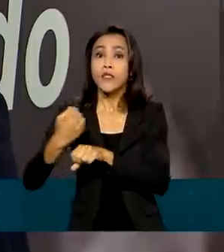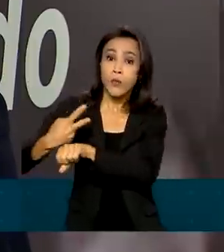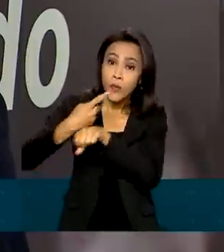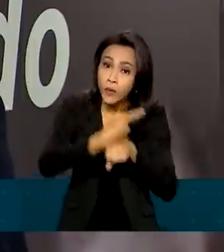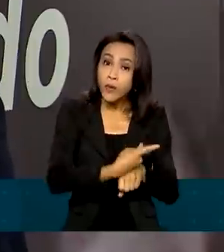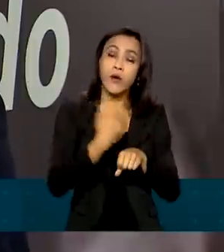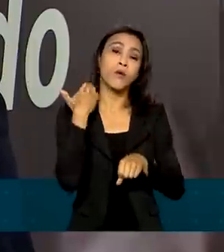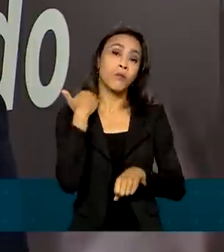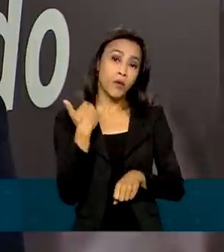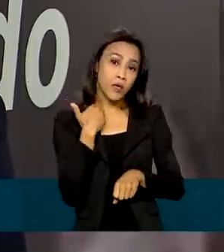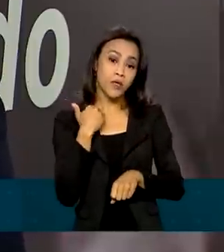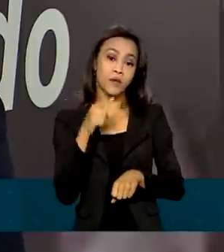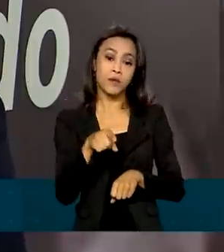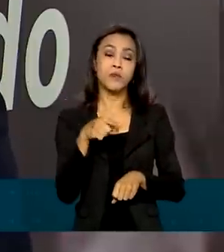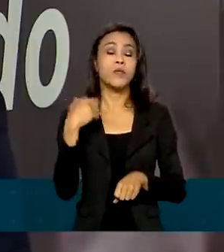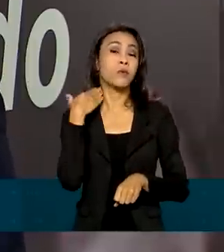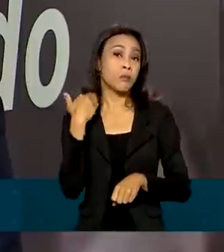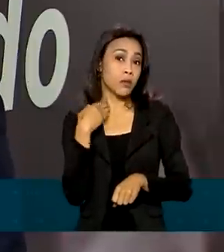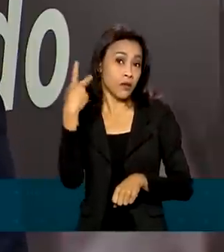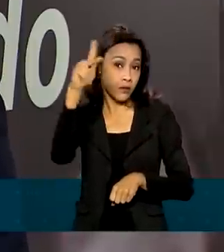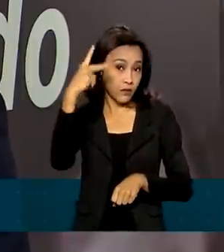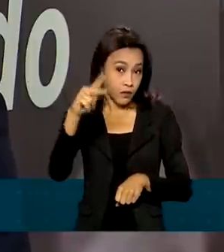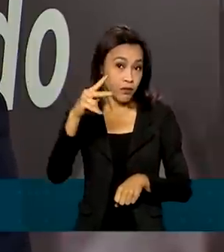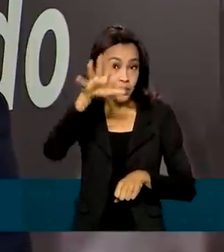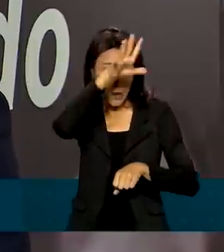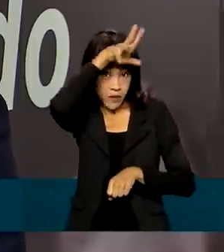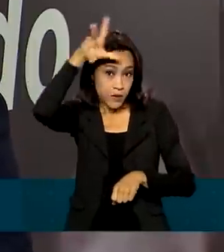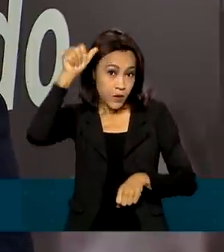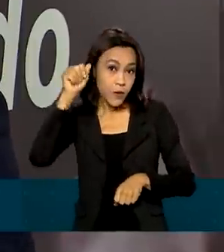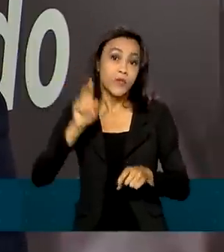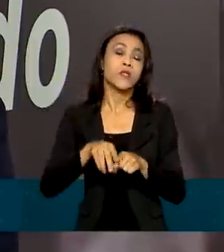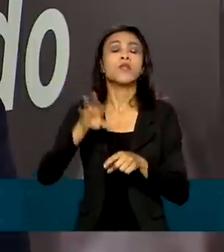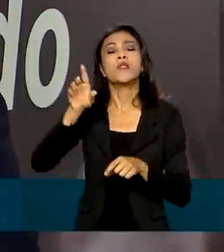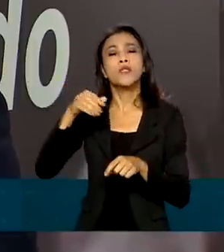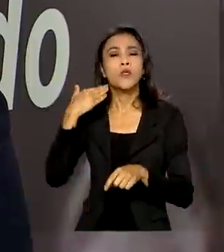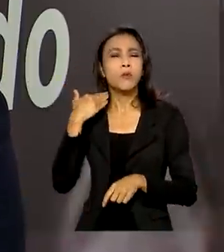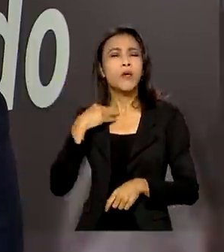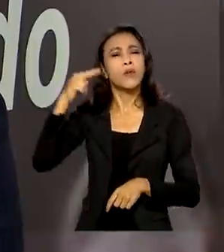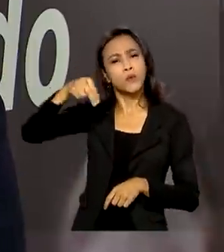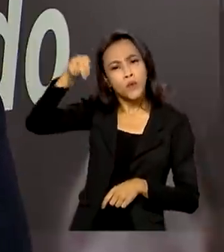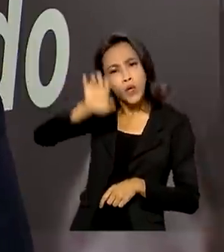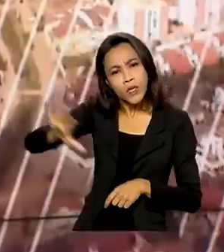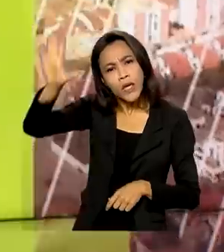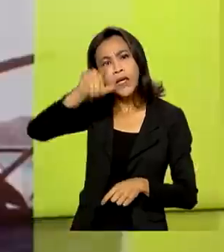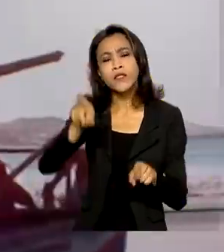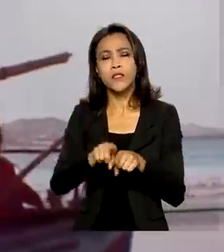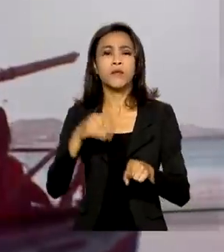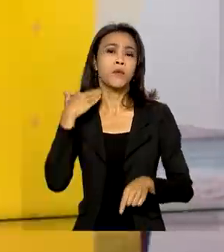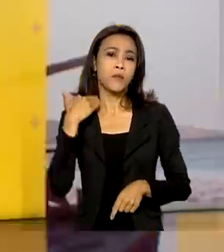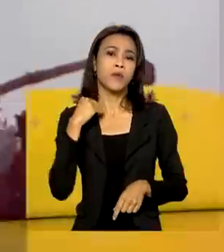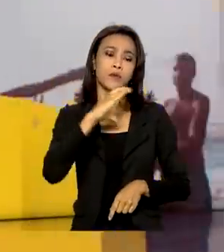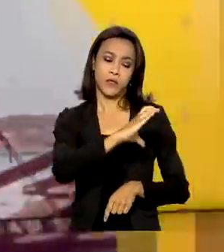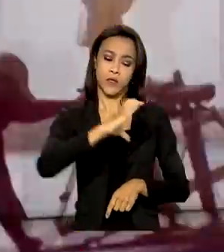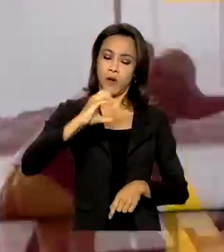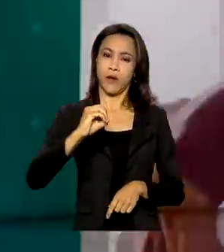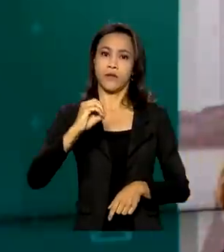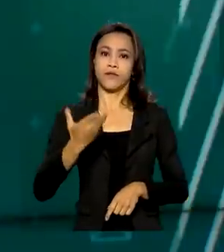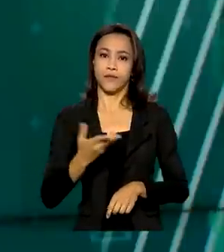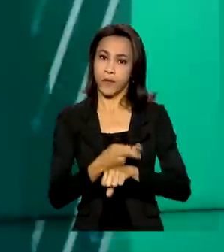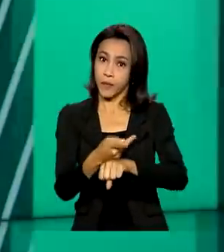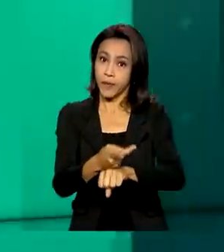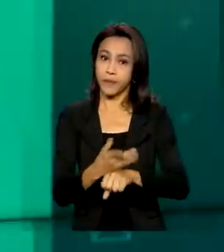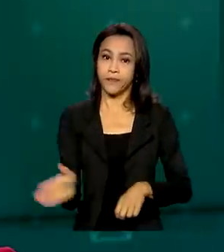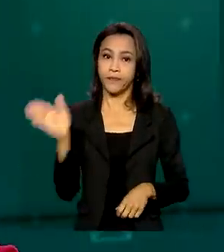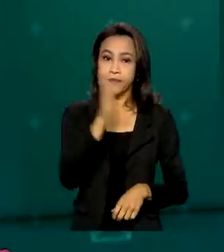no caso da do Norte é o base né o Banco da Amazônia o Banco do Nordeste na região Nordeste o Banco do Brasil aqui no centro-oeste o pesquisador